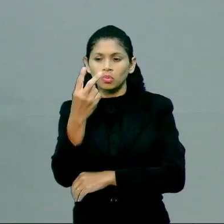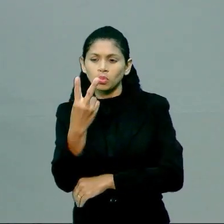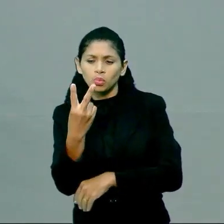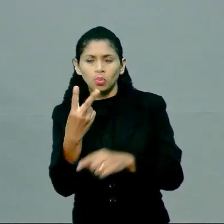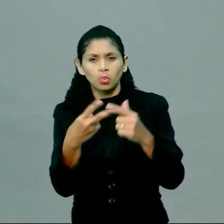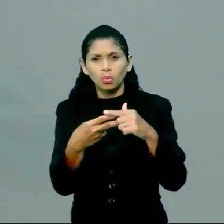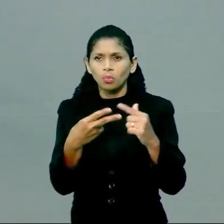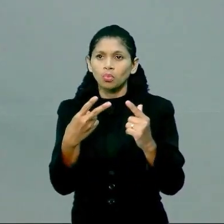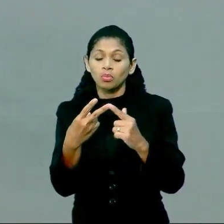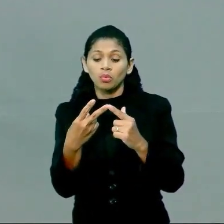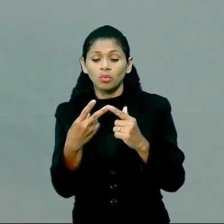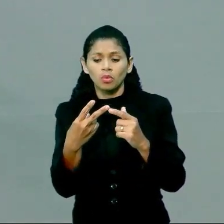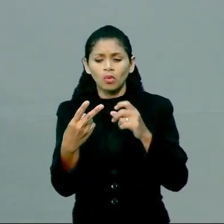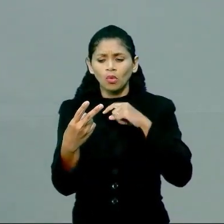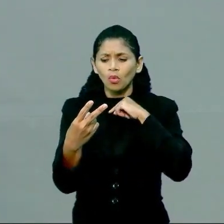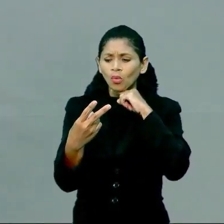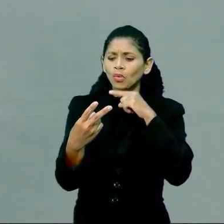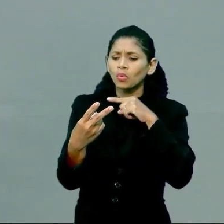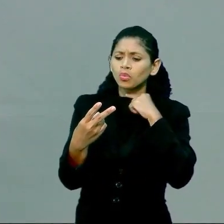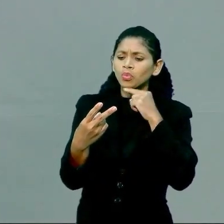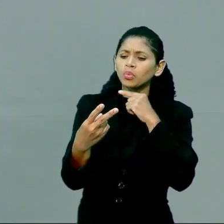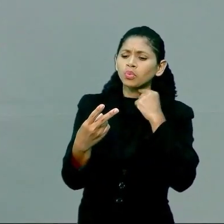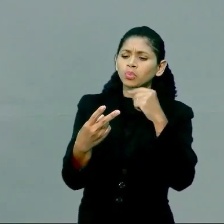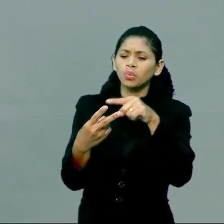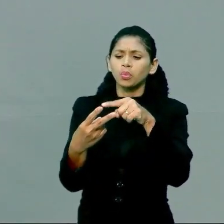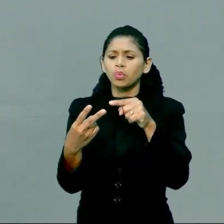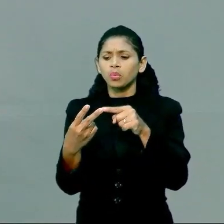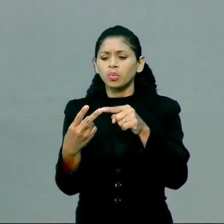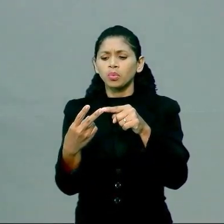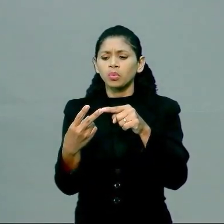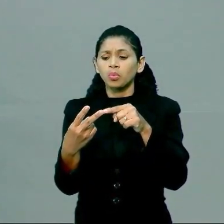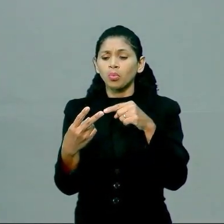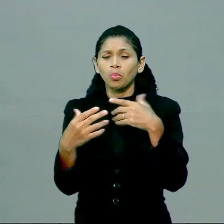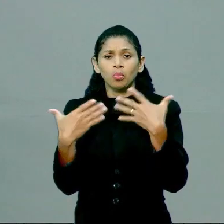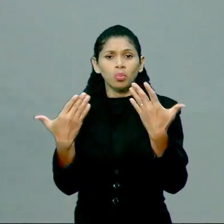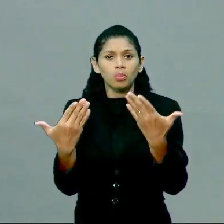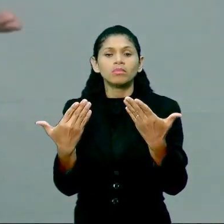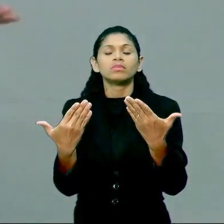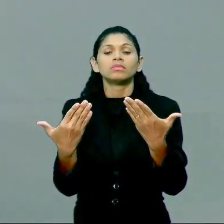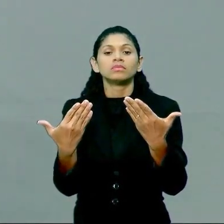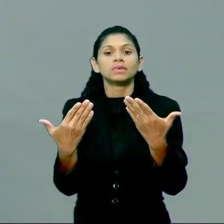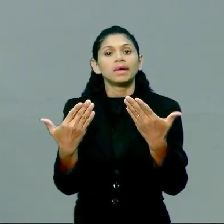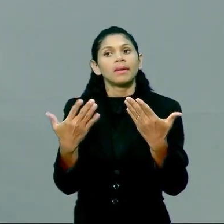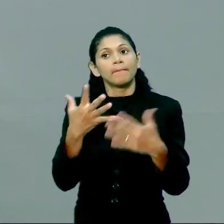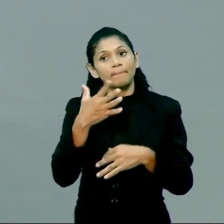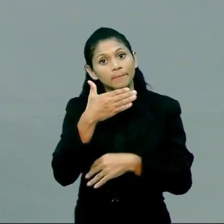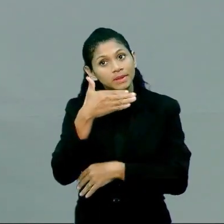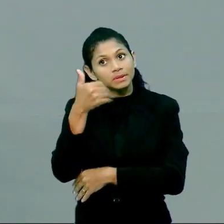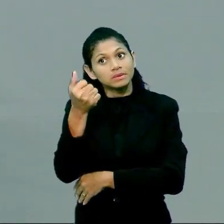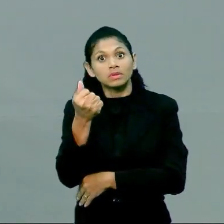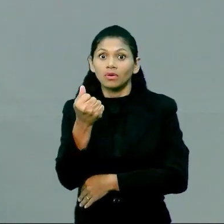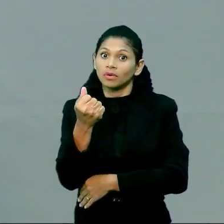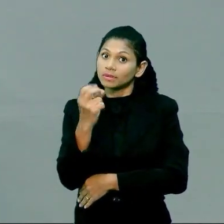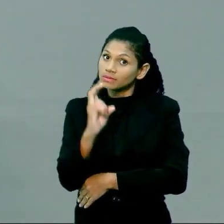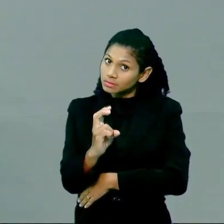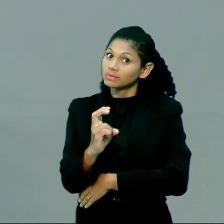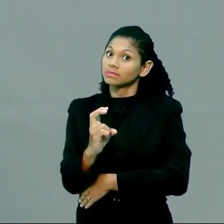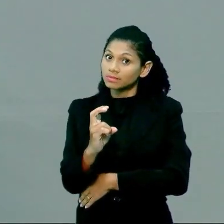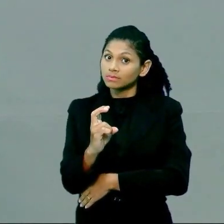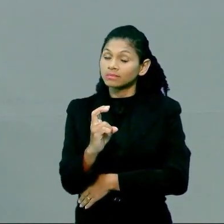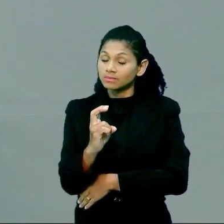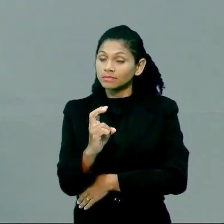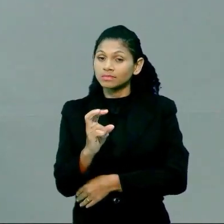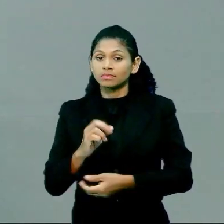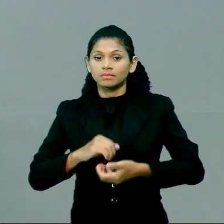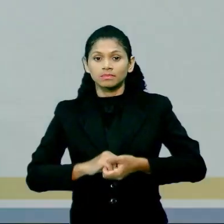fica com duas, aí é 50% de chance de você acertar. Mas ficando com 5, aí só é 20%. E aí, né, o risco de você